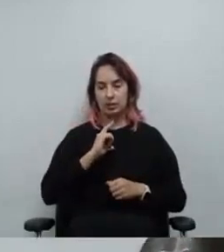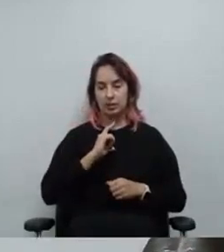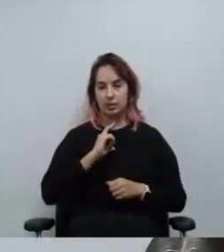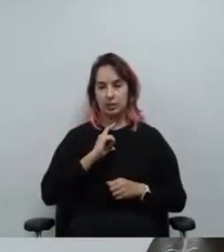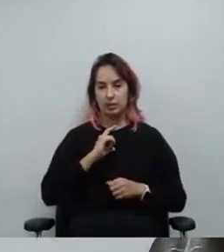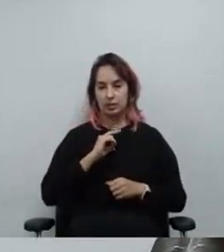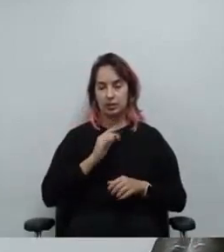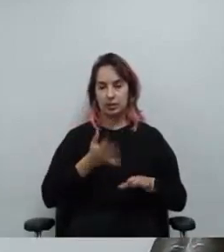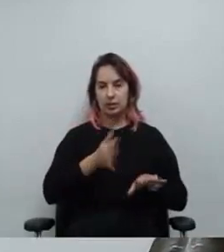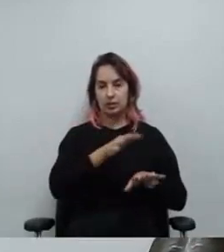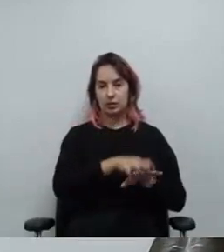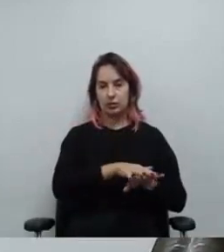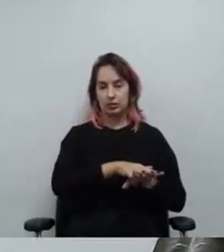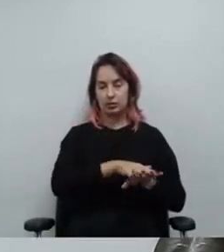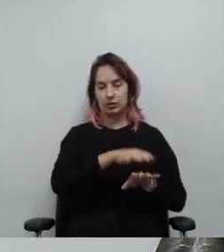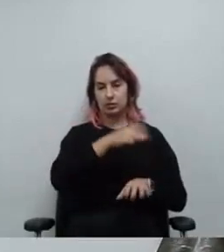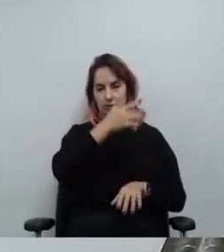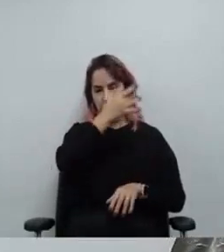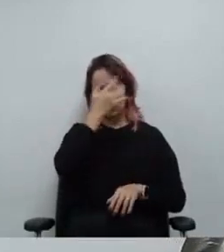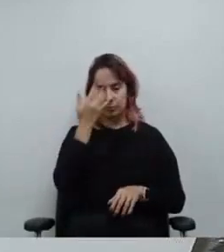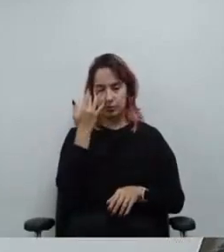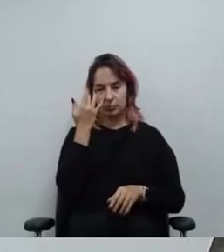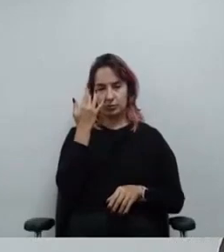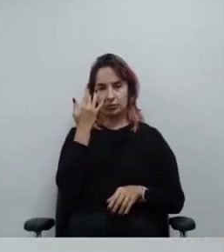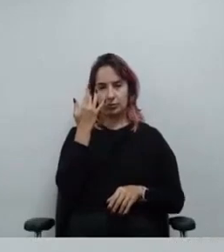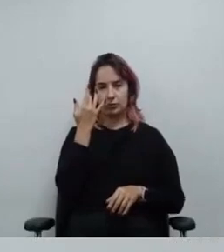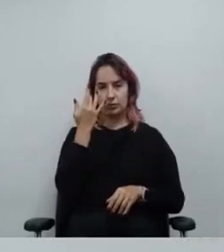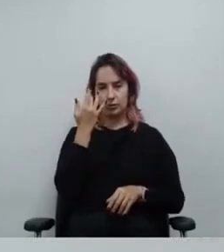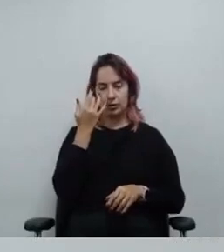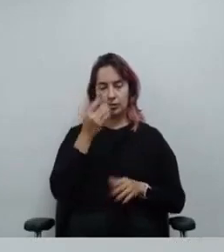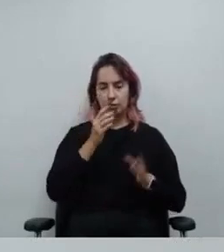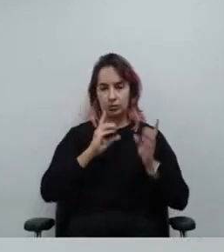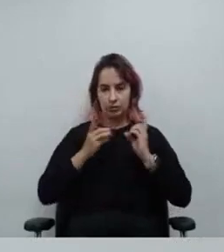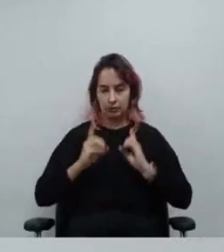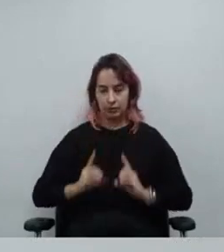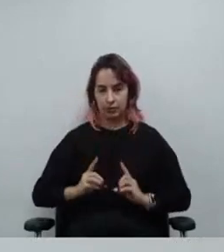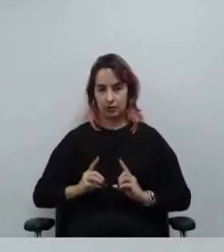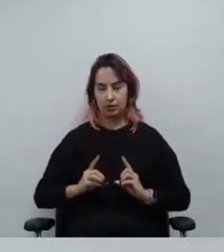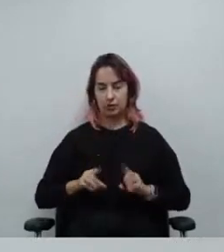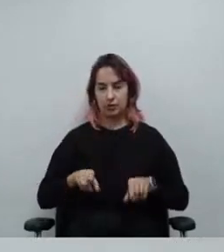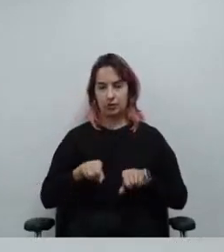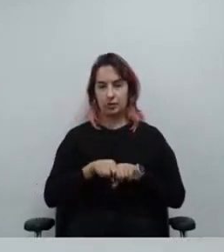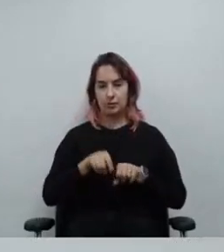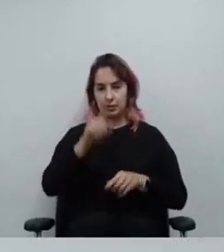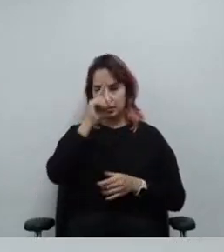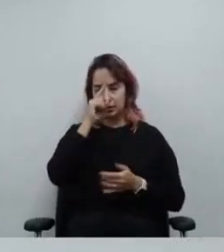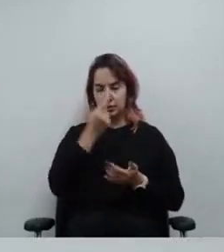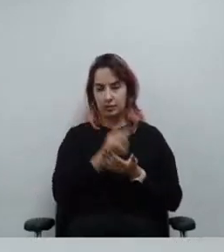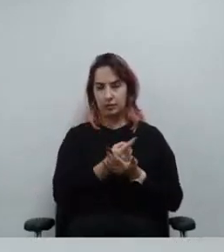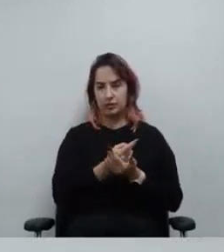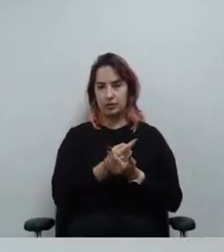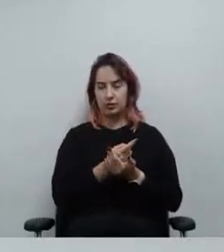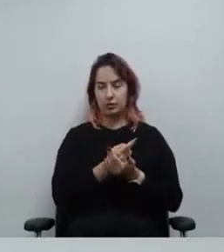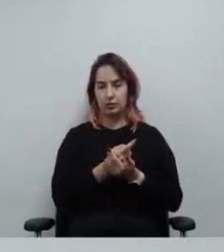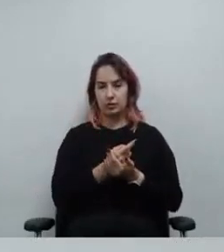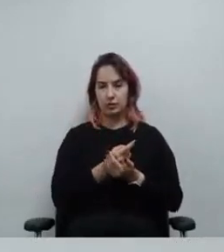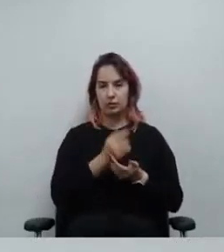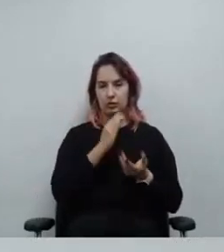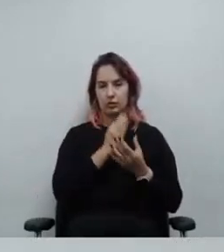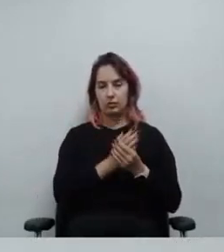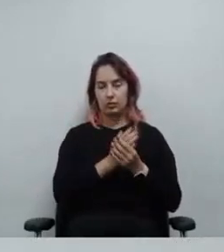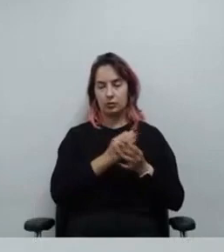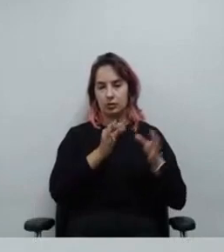contempla a inclusão de candidato aprovado para a vaga reservada às pessoas com deficiência por força de decisão liminar proferida nos autos do